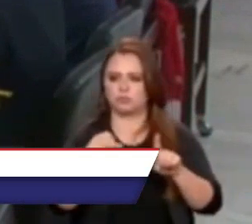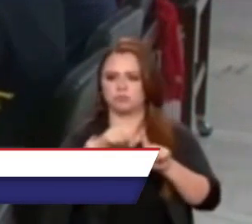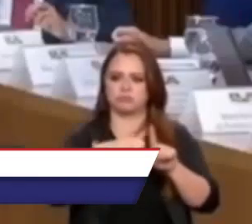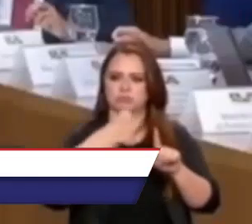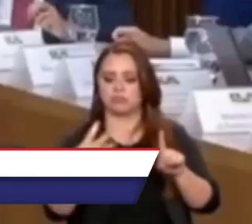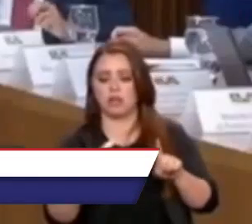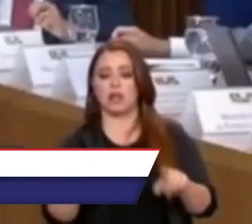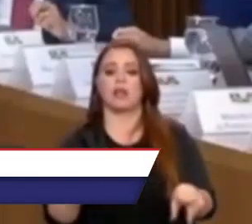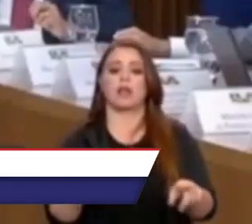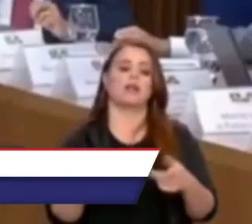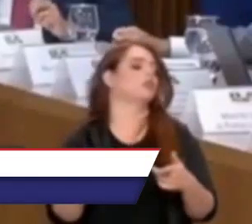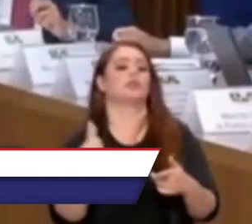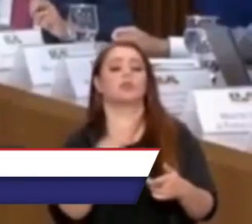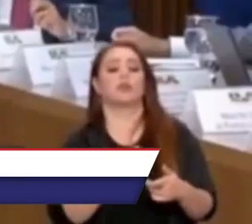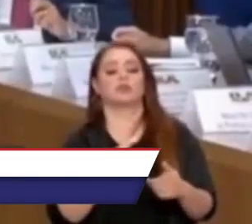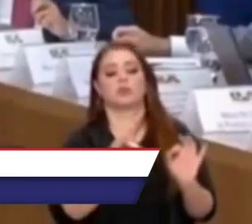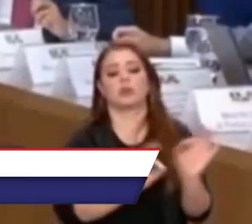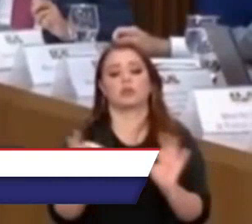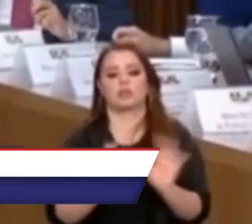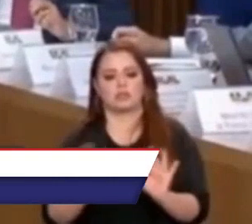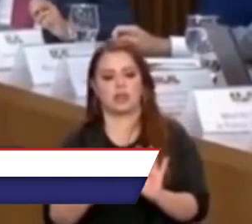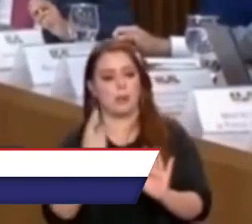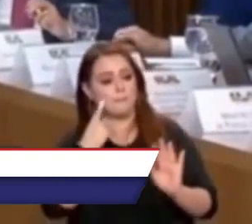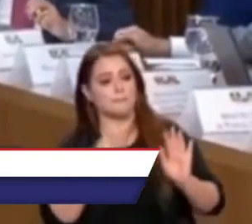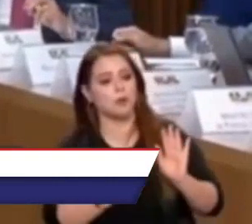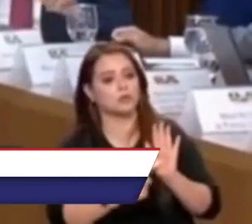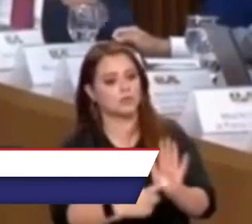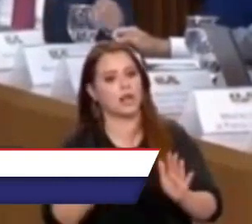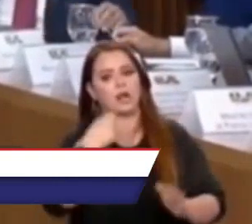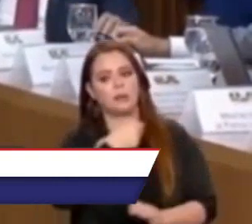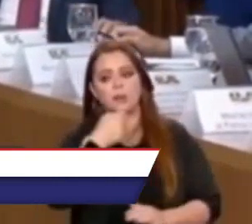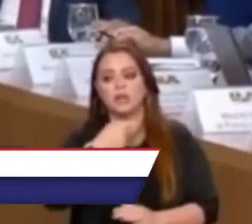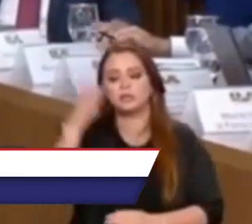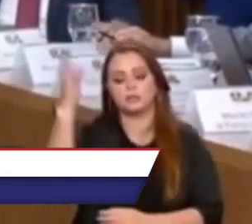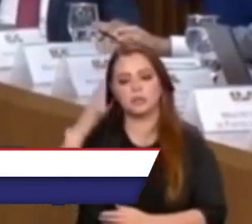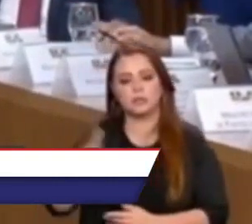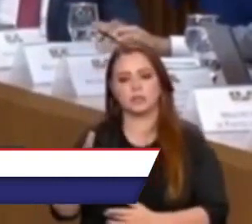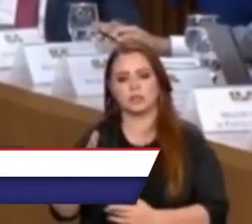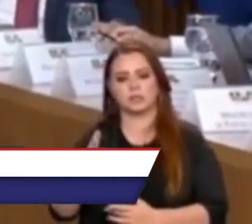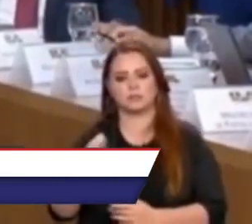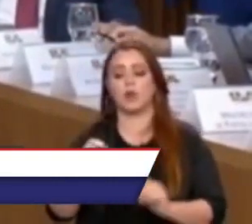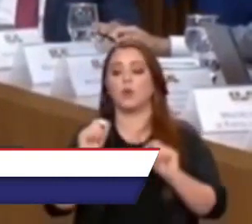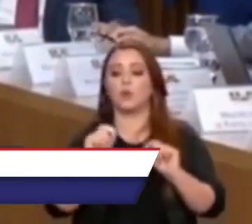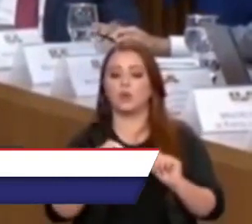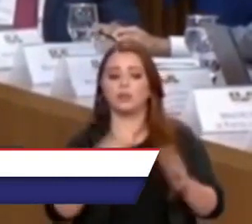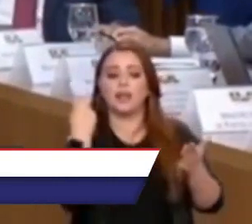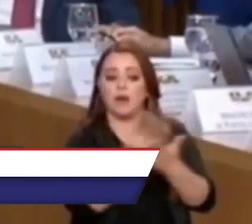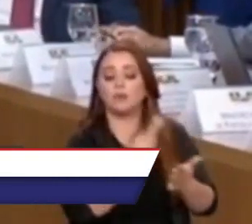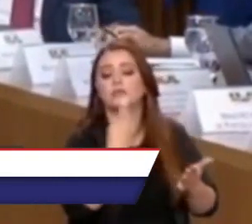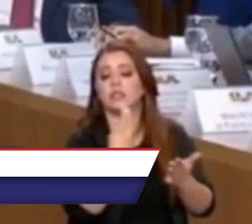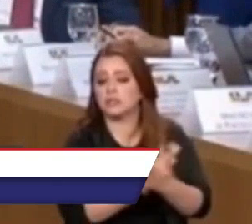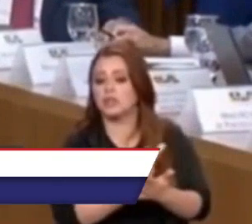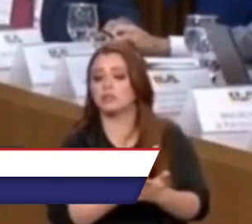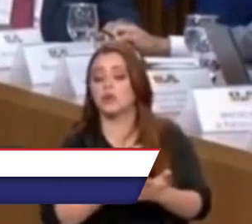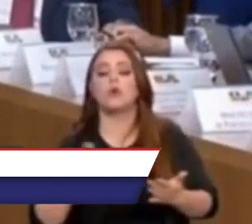a gente fazer como fazia no PAC, a gente presta contas à imprensa brasileira do que está sendo feito daquilo que